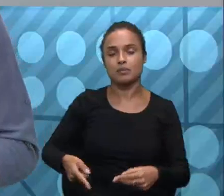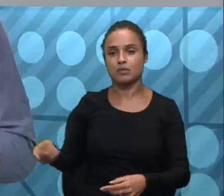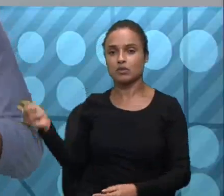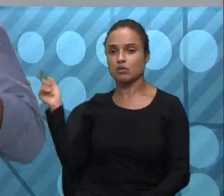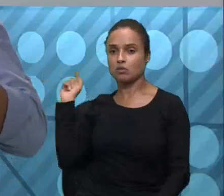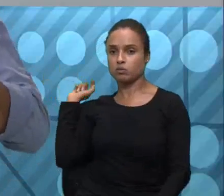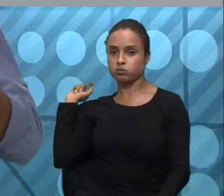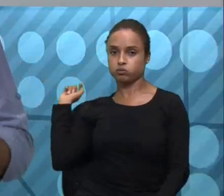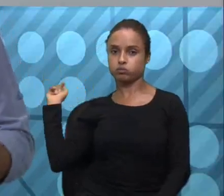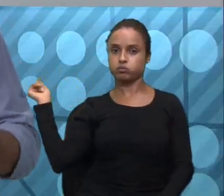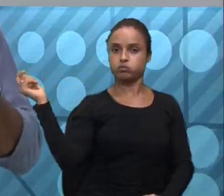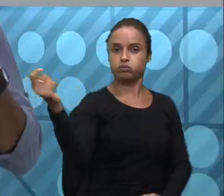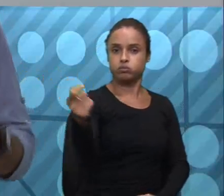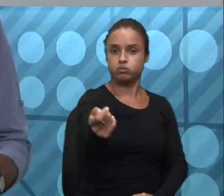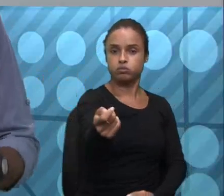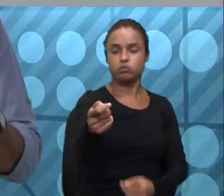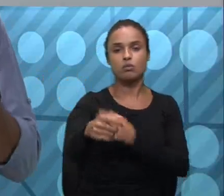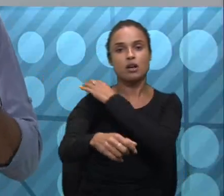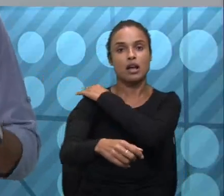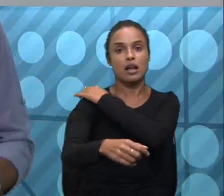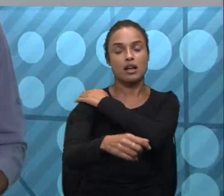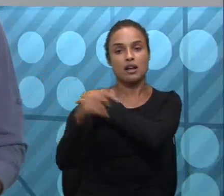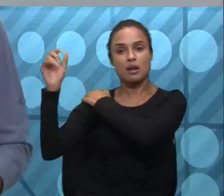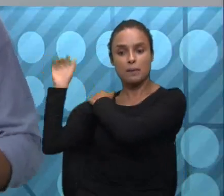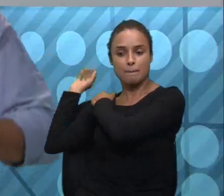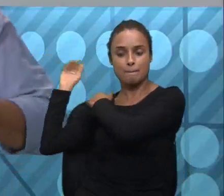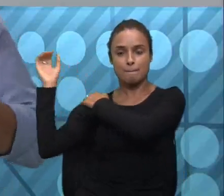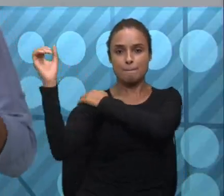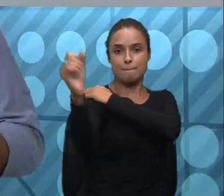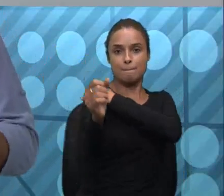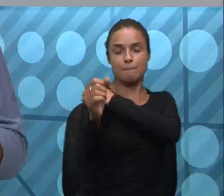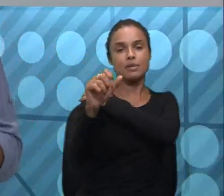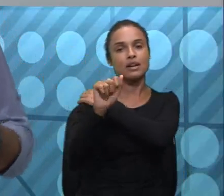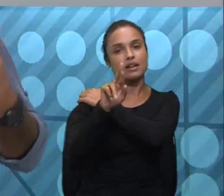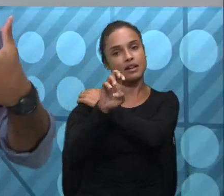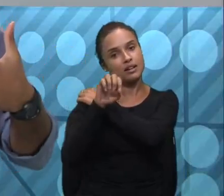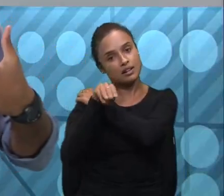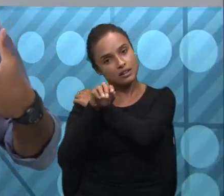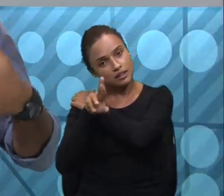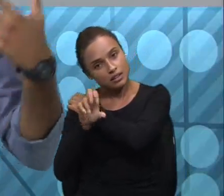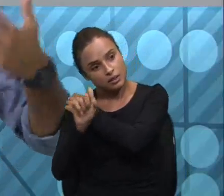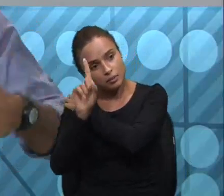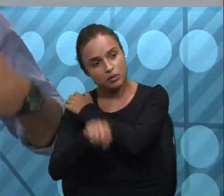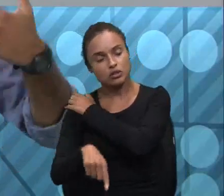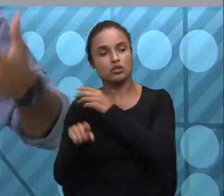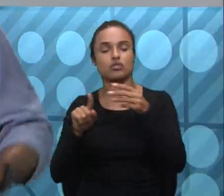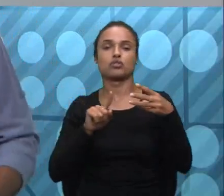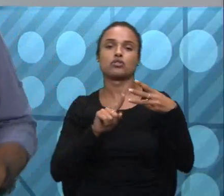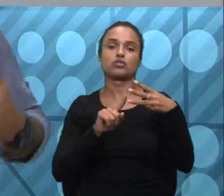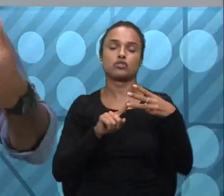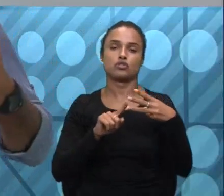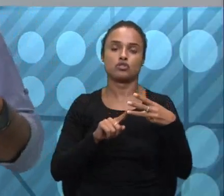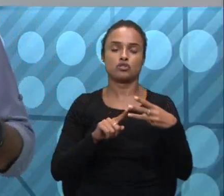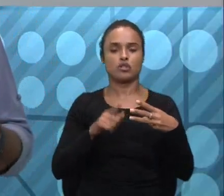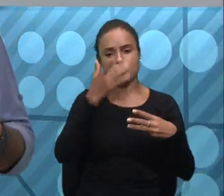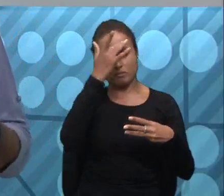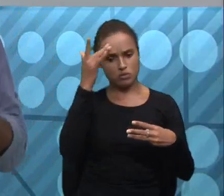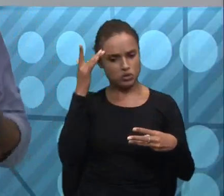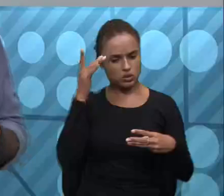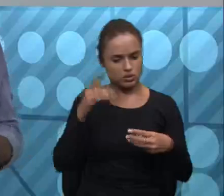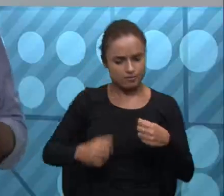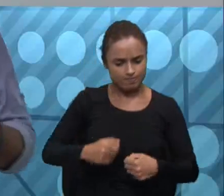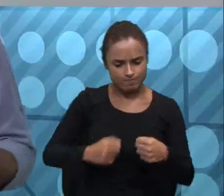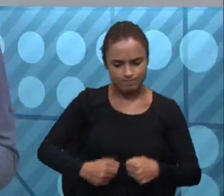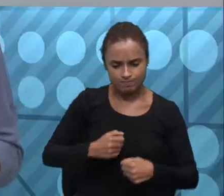Muito bom, o ombro faz muito movimento nessas atividades. É muito importante que aquele competidor faça um aquecimento